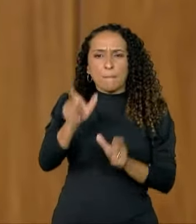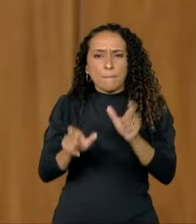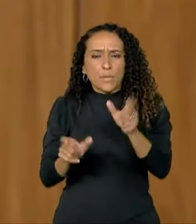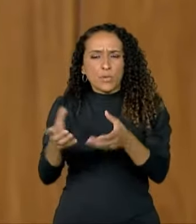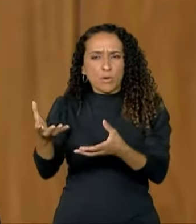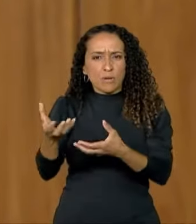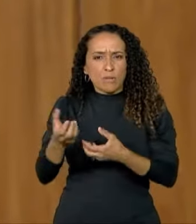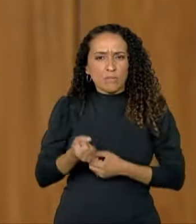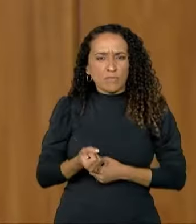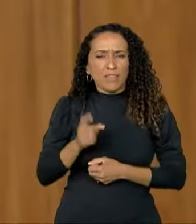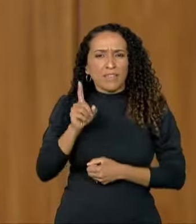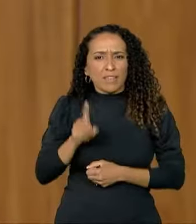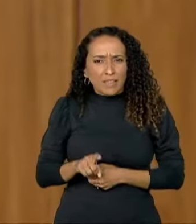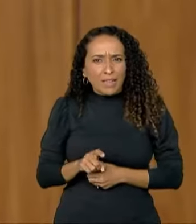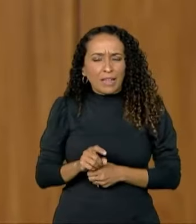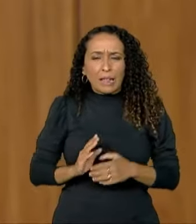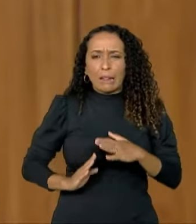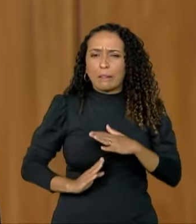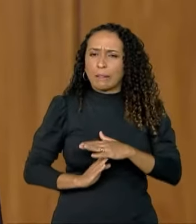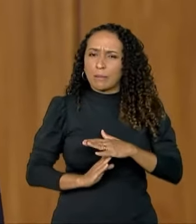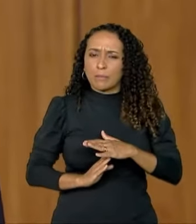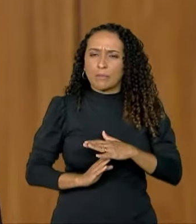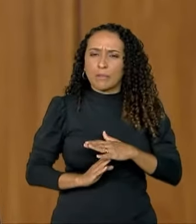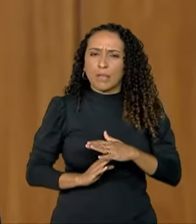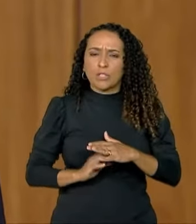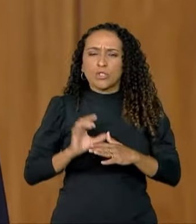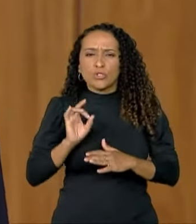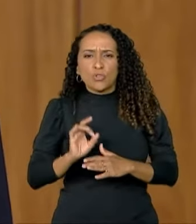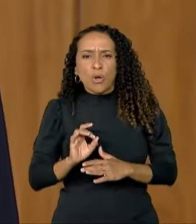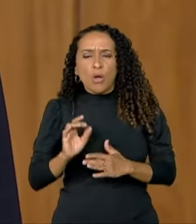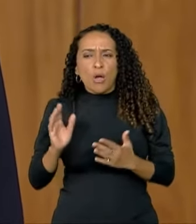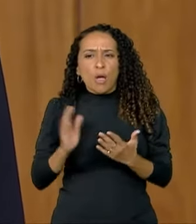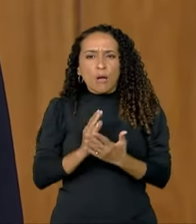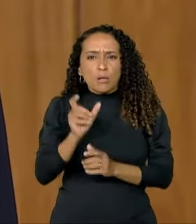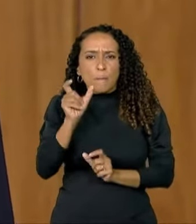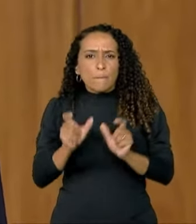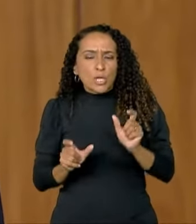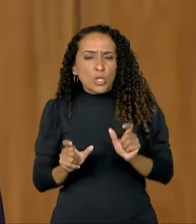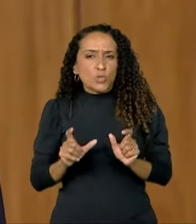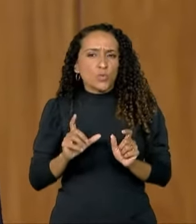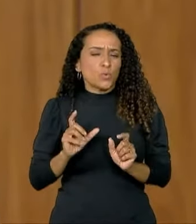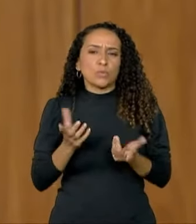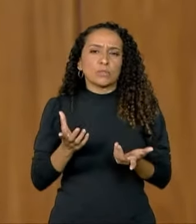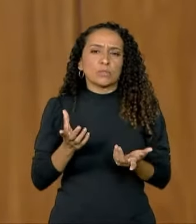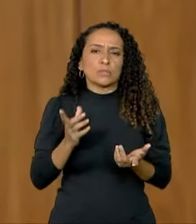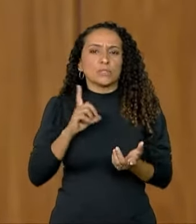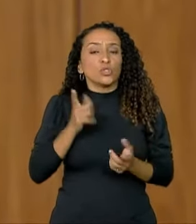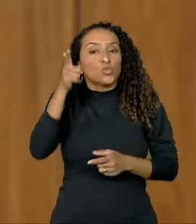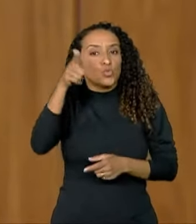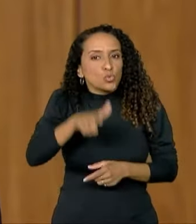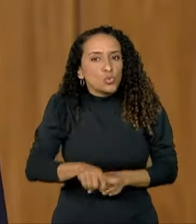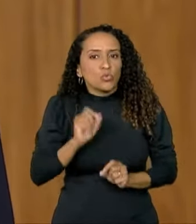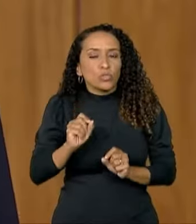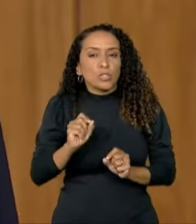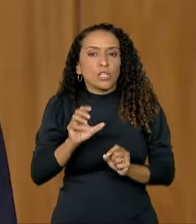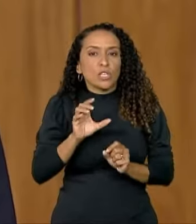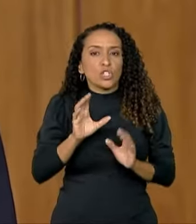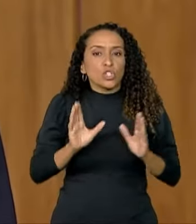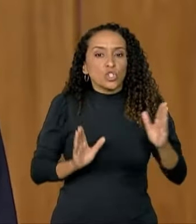beneficiadas é bastante limitado. São apenas aquelas pessoas que se encontram, repito, no